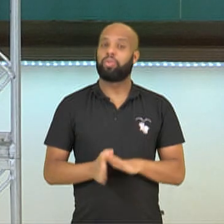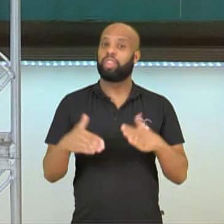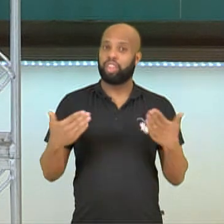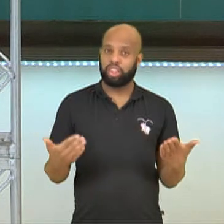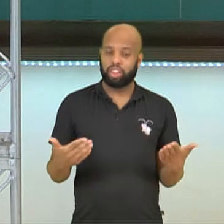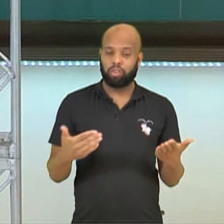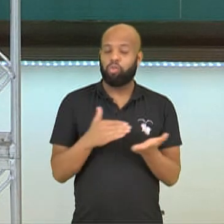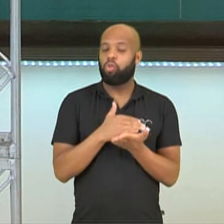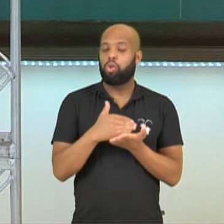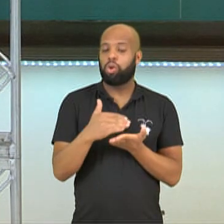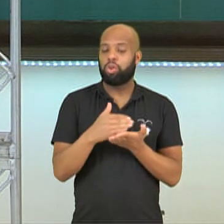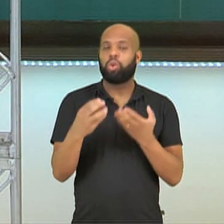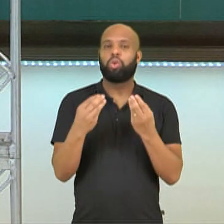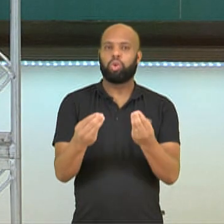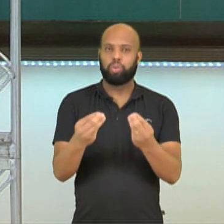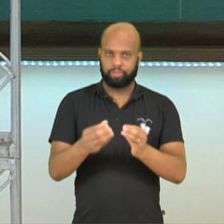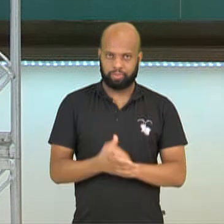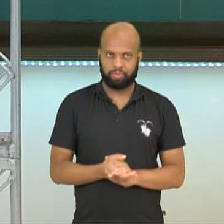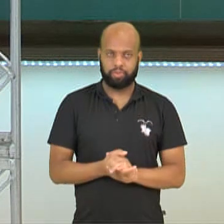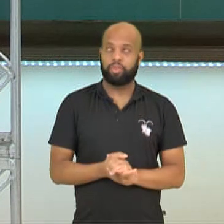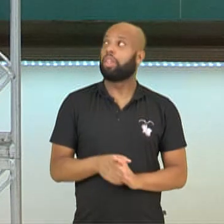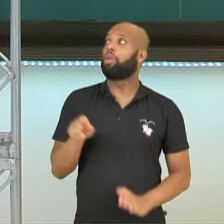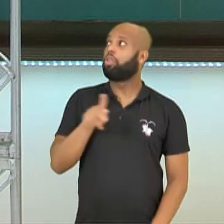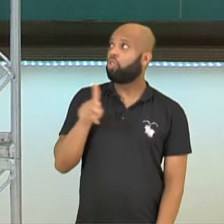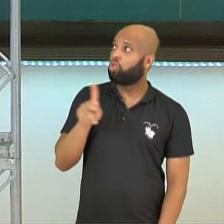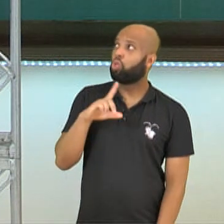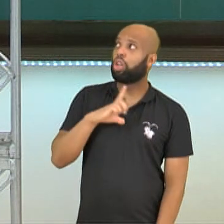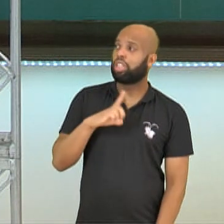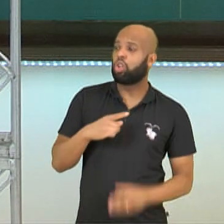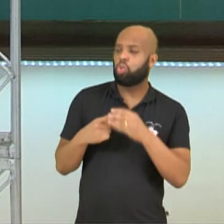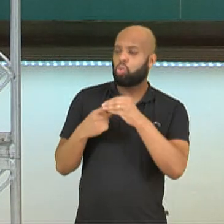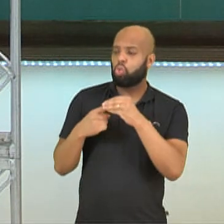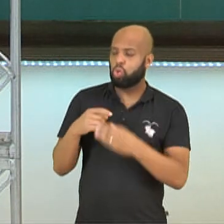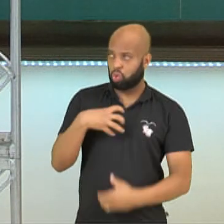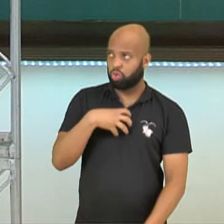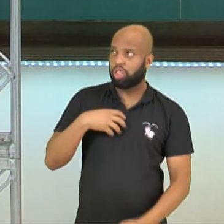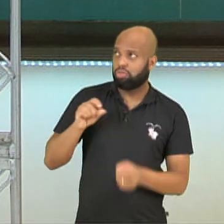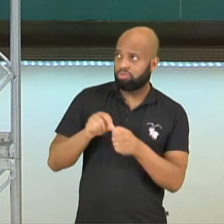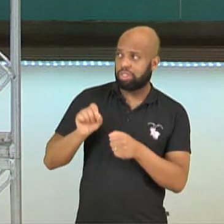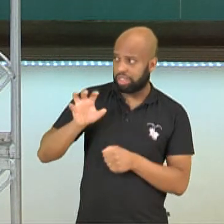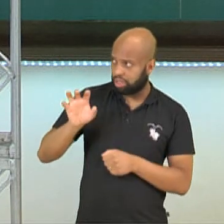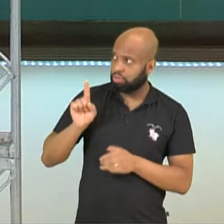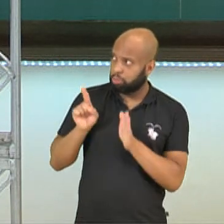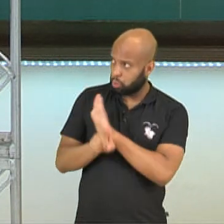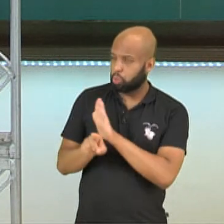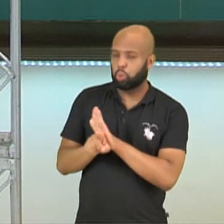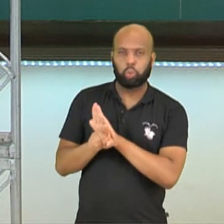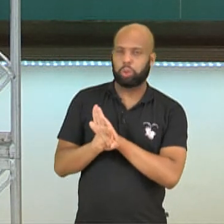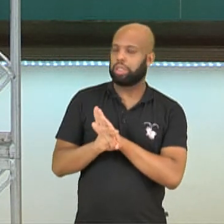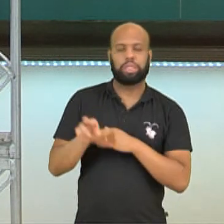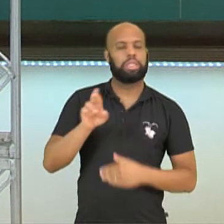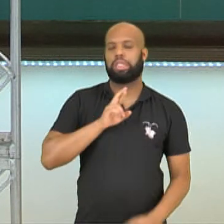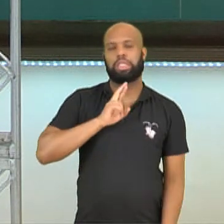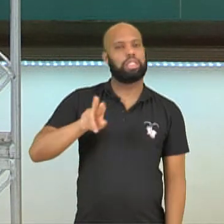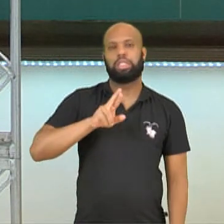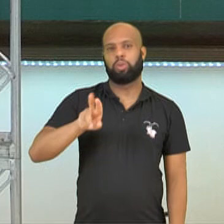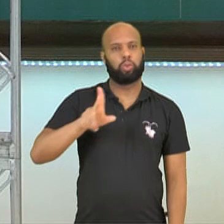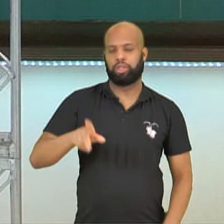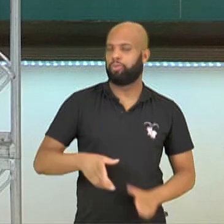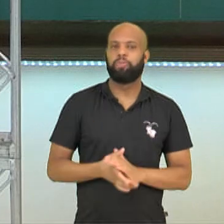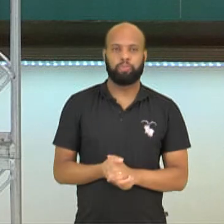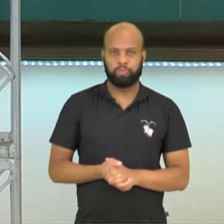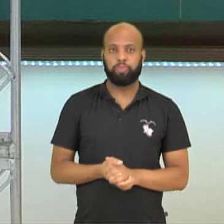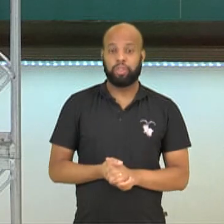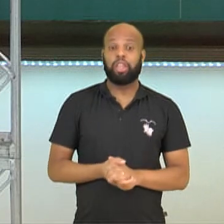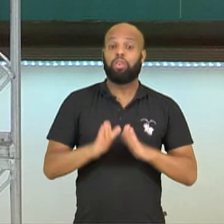E daí, por onde você começou? Professora, existe uma única forma de começar a resolver esse exercício? Não, não,